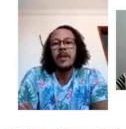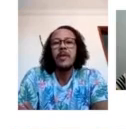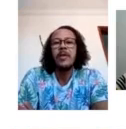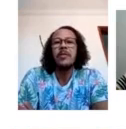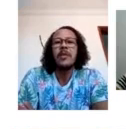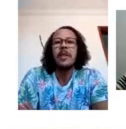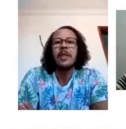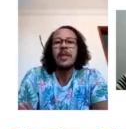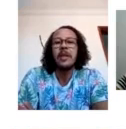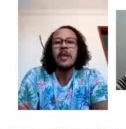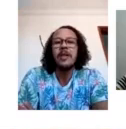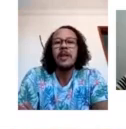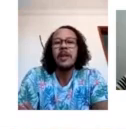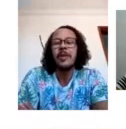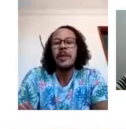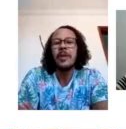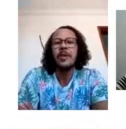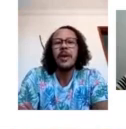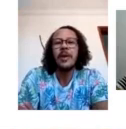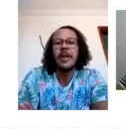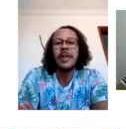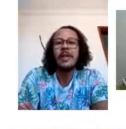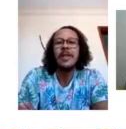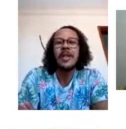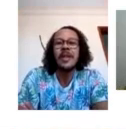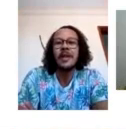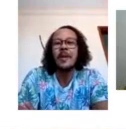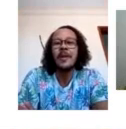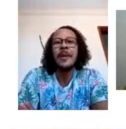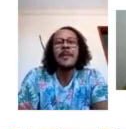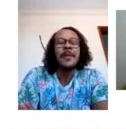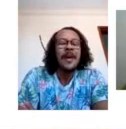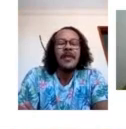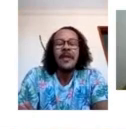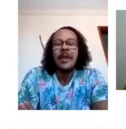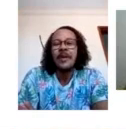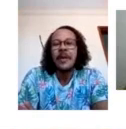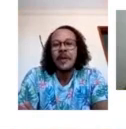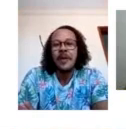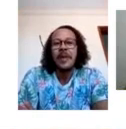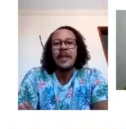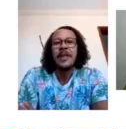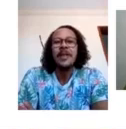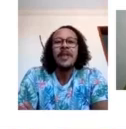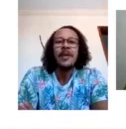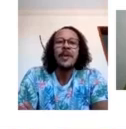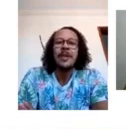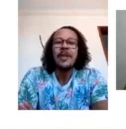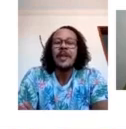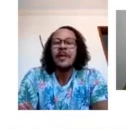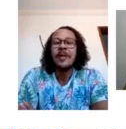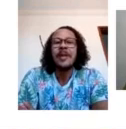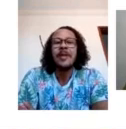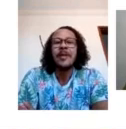expectativa de, vai ser ótimo, né? As salas estão cheias e tal, mas quando chegou a organização de série e turma, havia um déficit